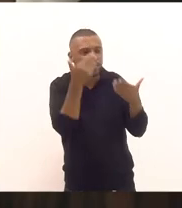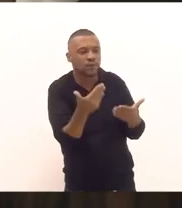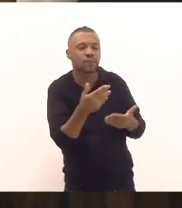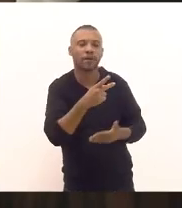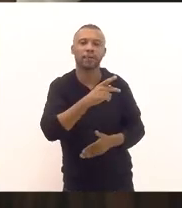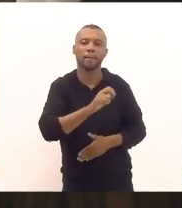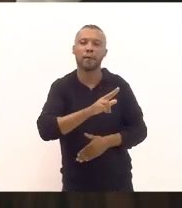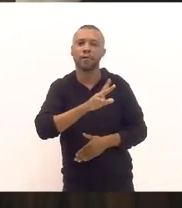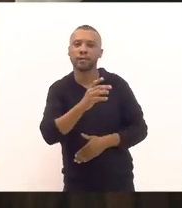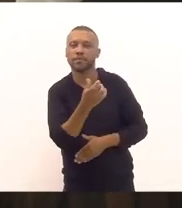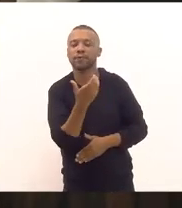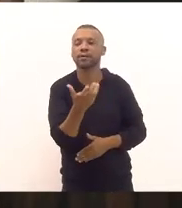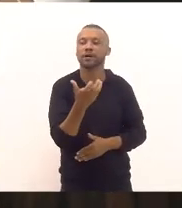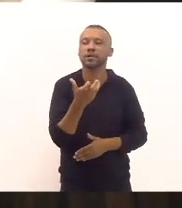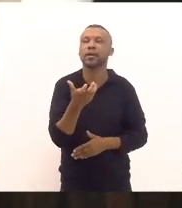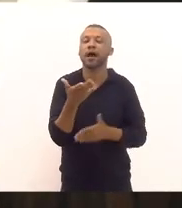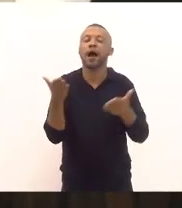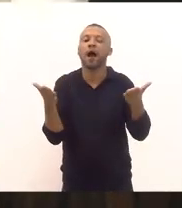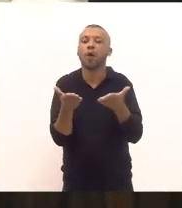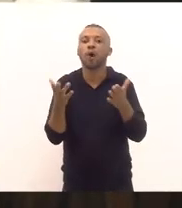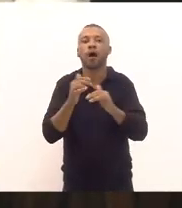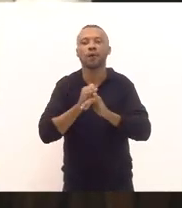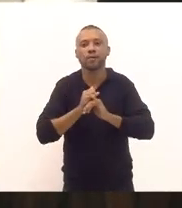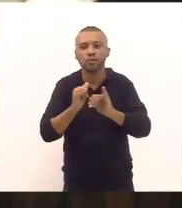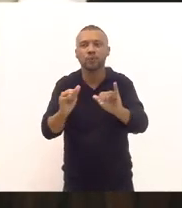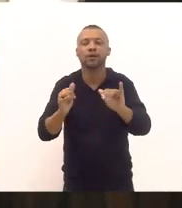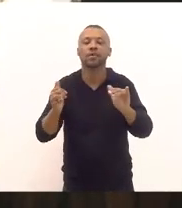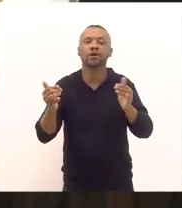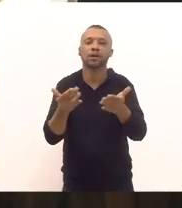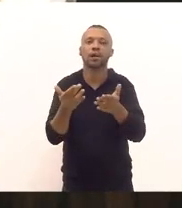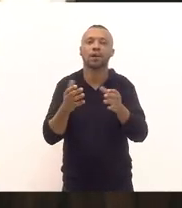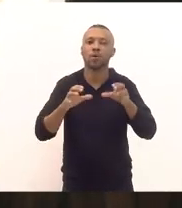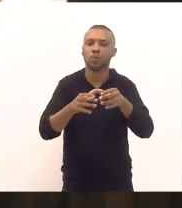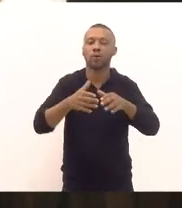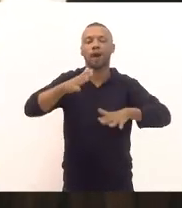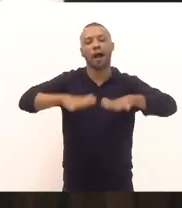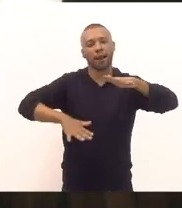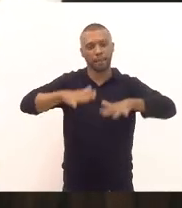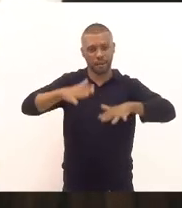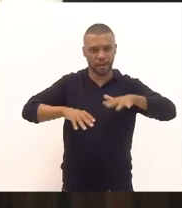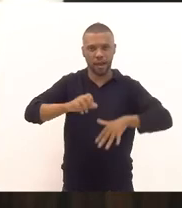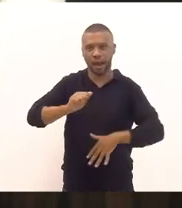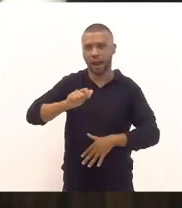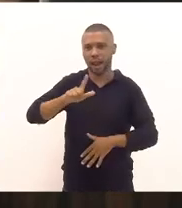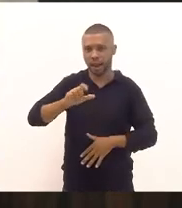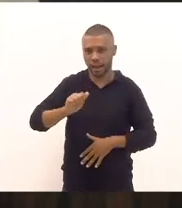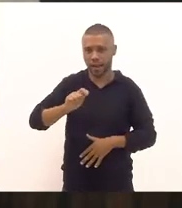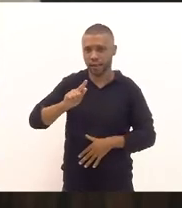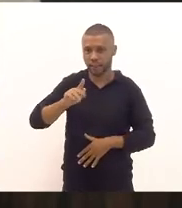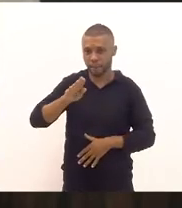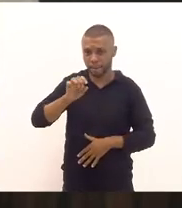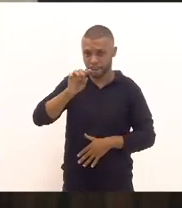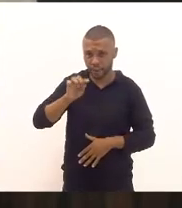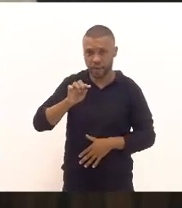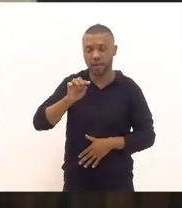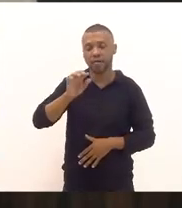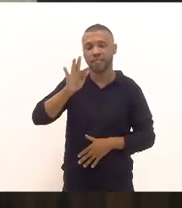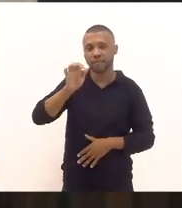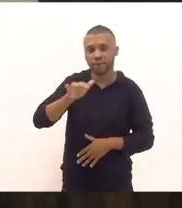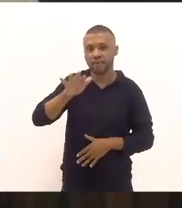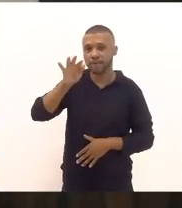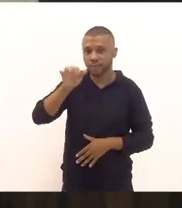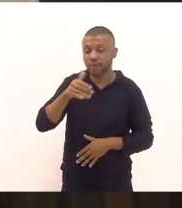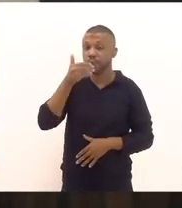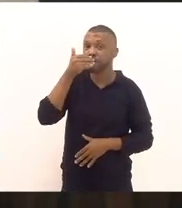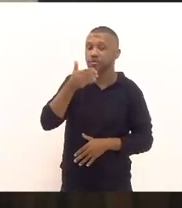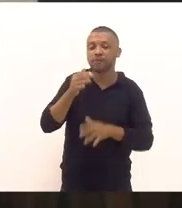obrigada gostaria agora de passar a UAB funfun e também finalizando